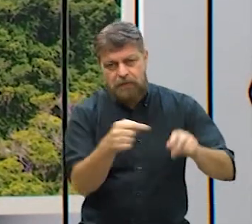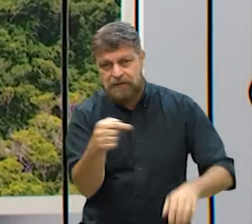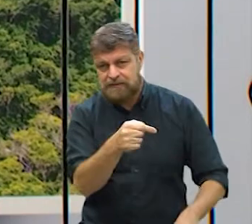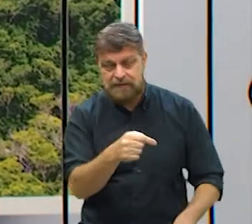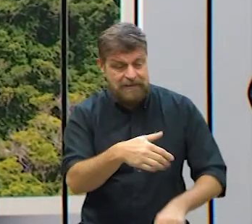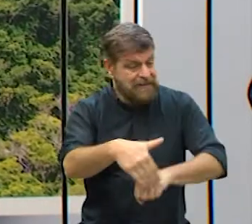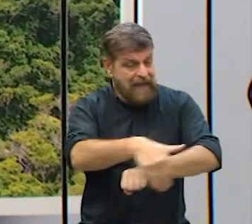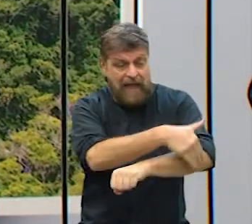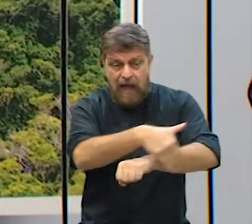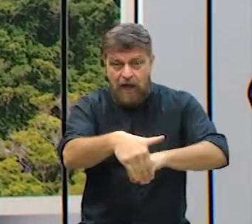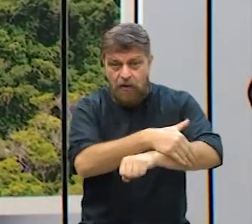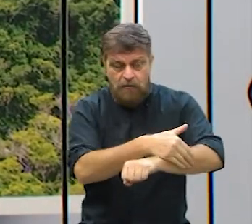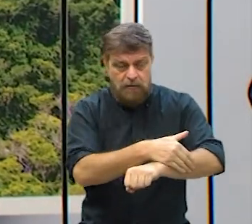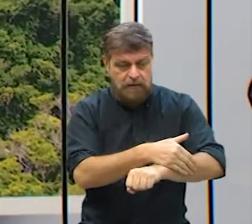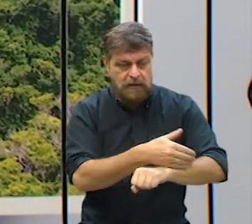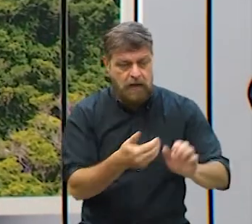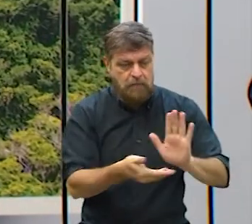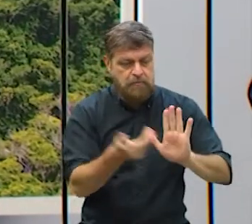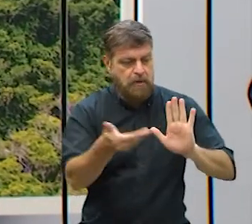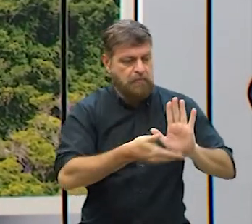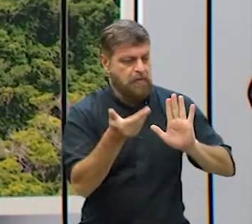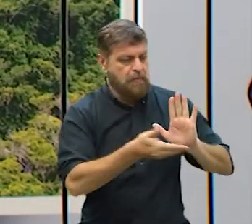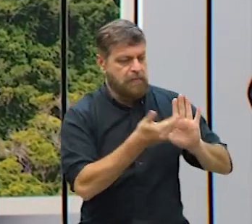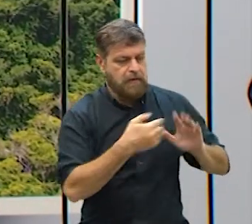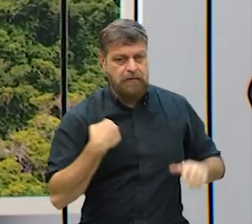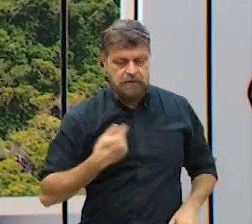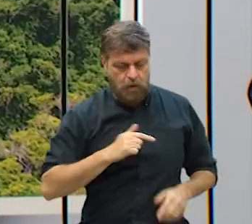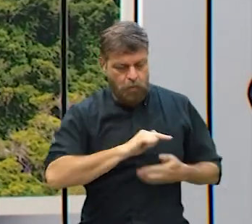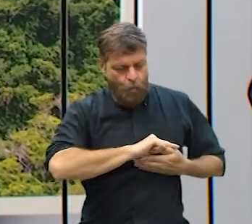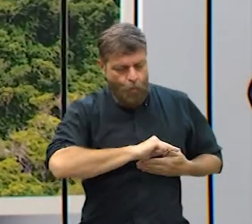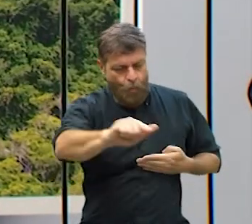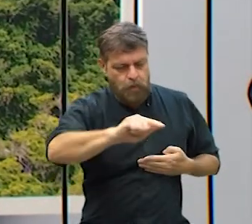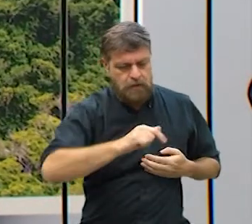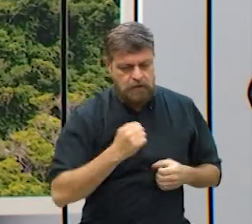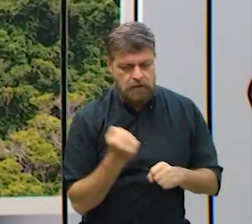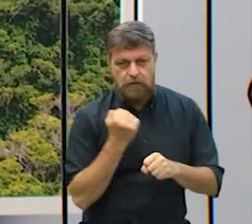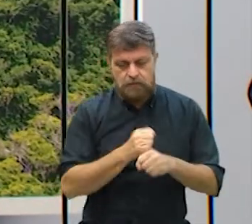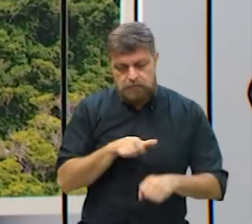que ia ficar na rua, para nós conseguirmos